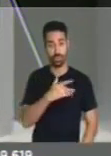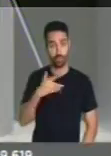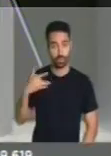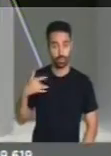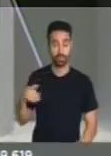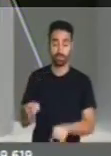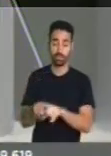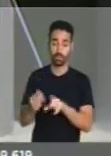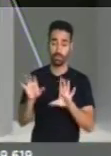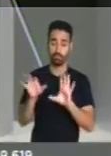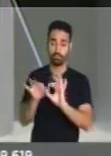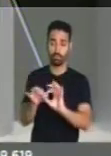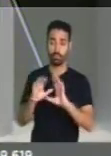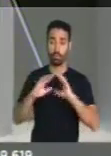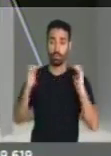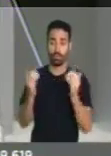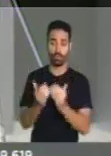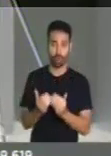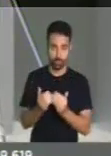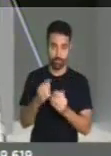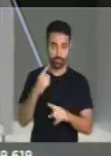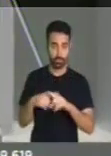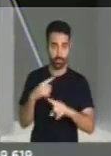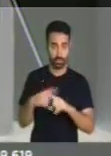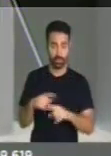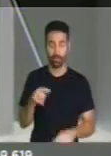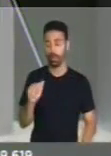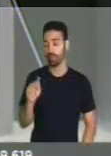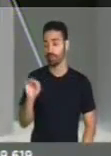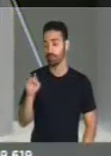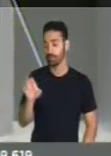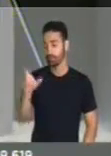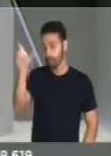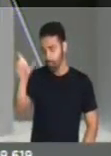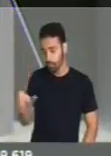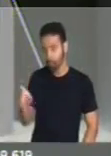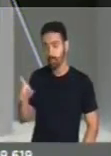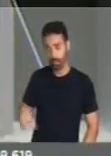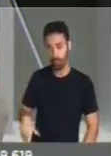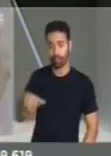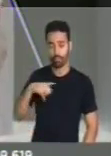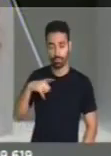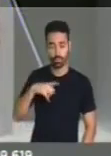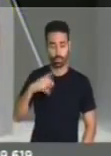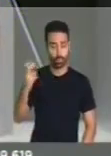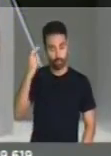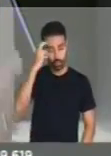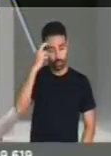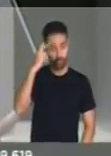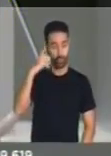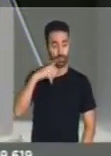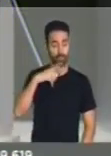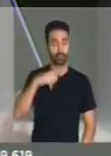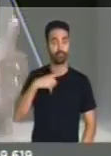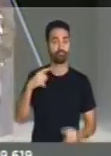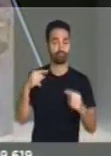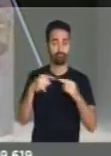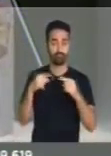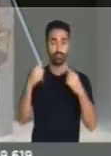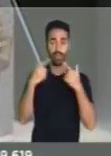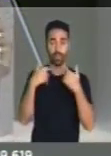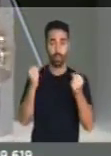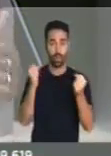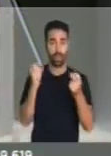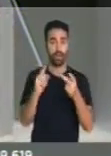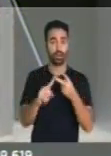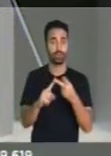a comunidade, pois os agentes se identificam com a cultura, se identificam com a linguagem, se